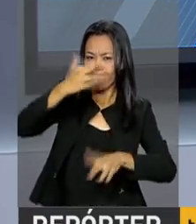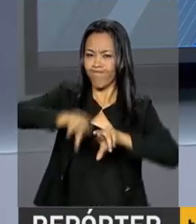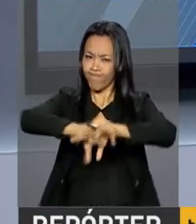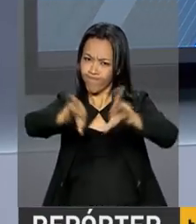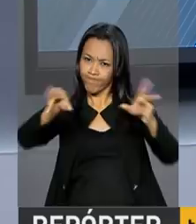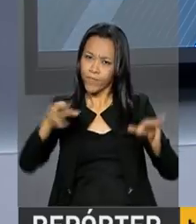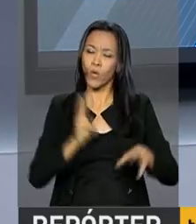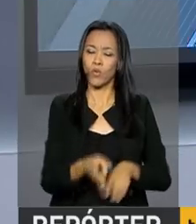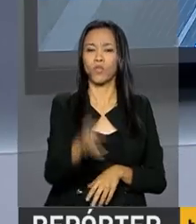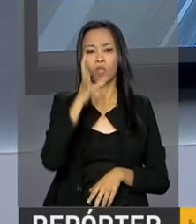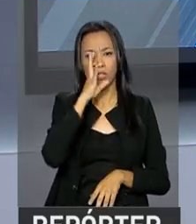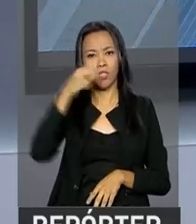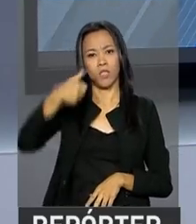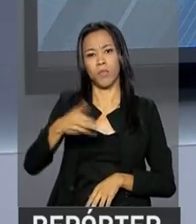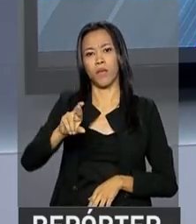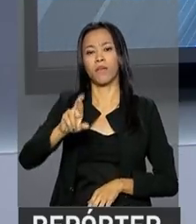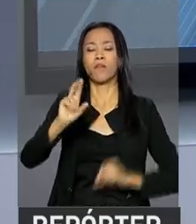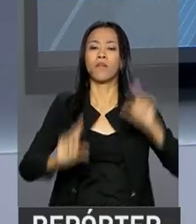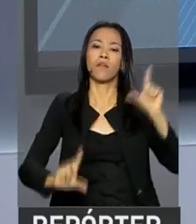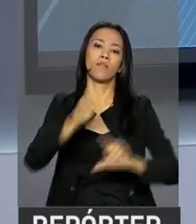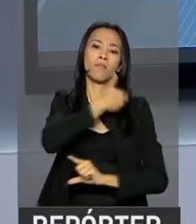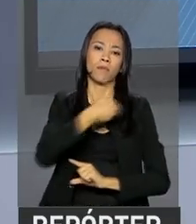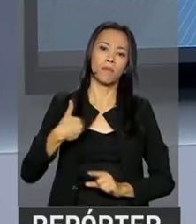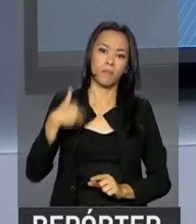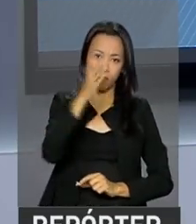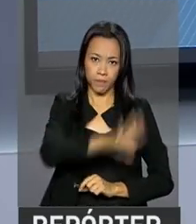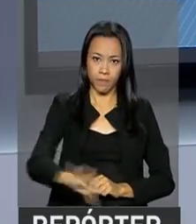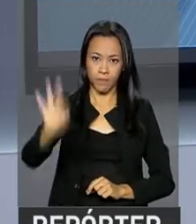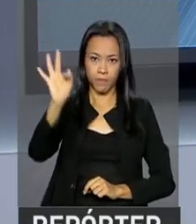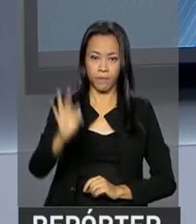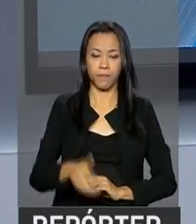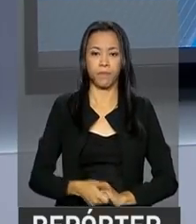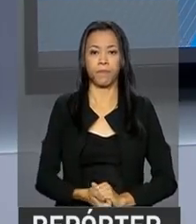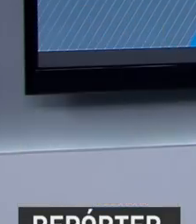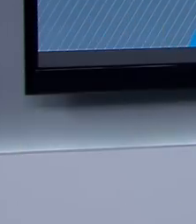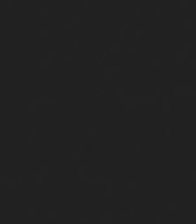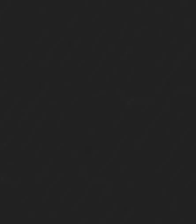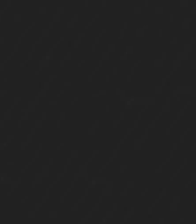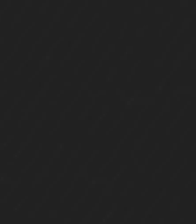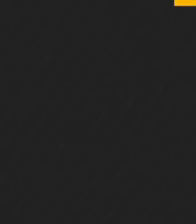redes sociais continua com a gente aqui na nbr a tv do governo federal